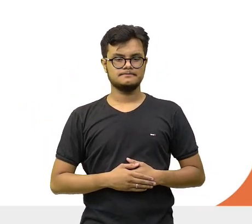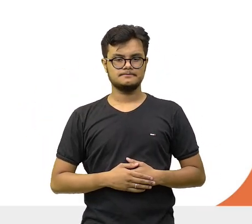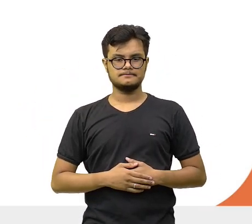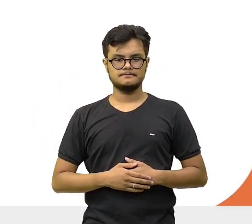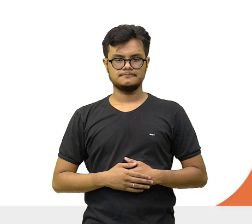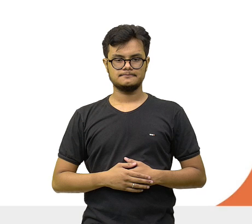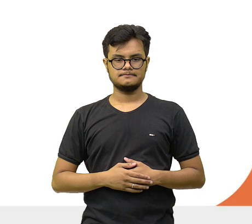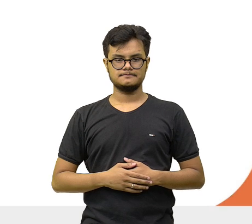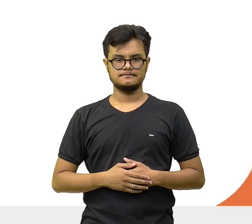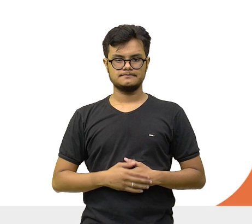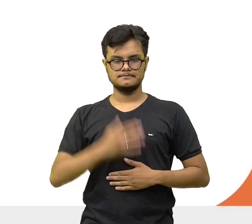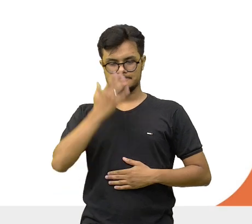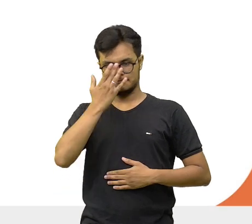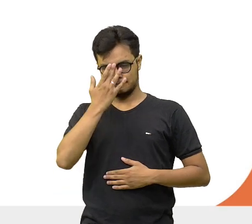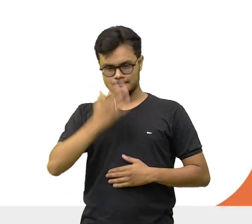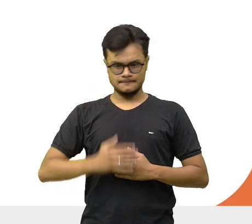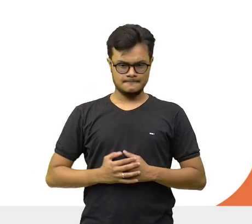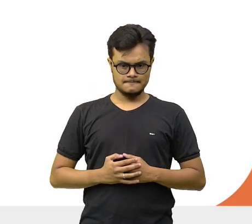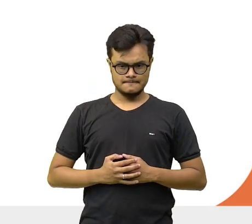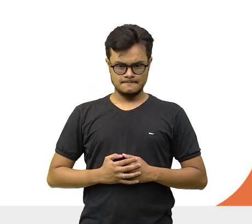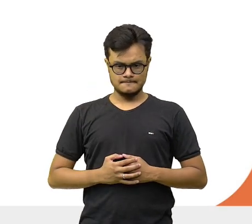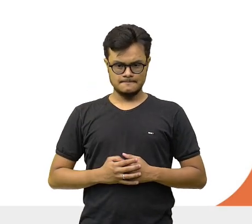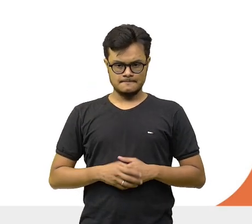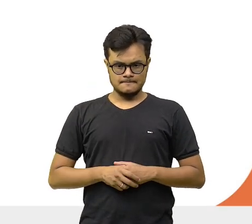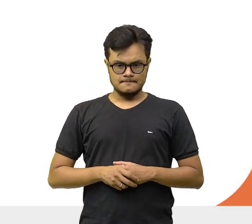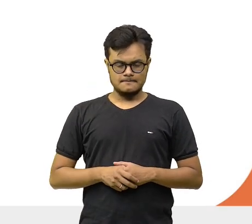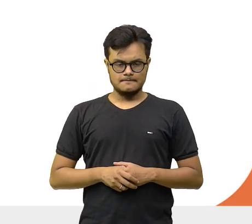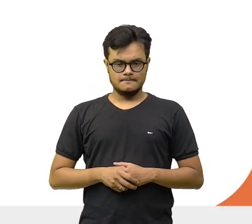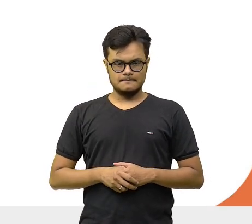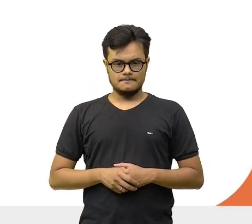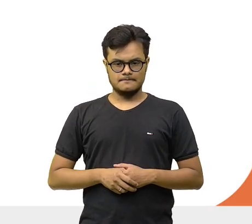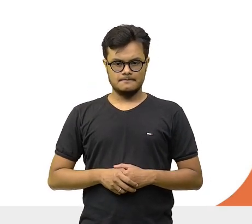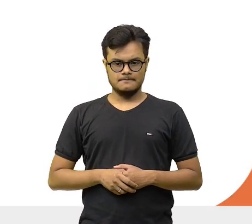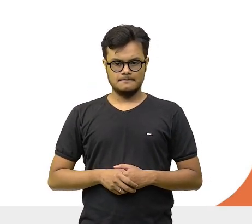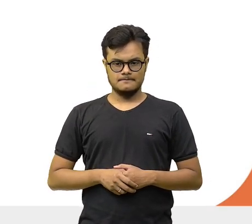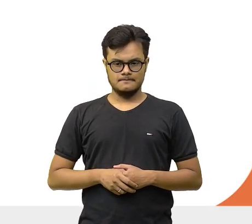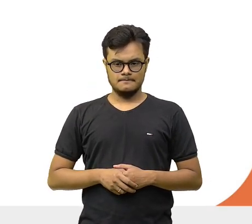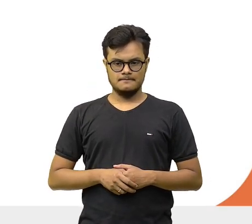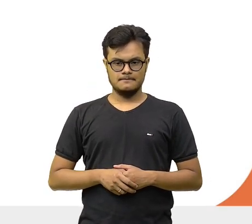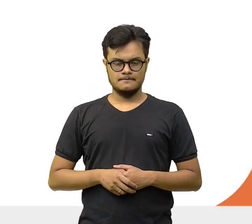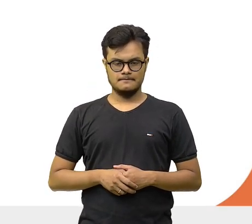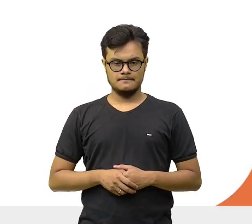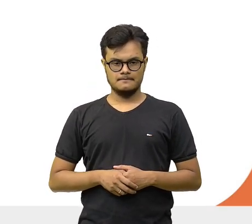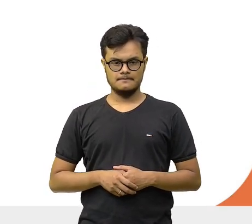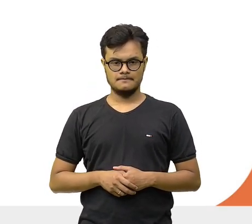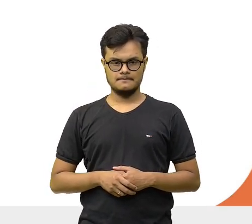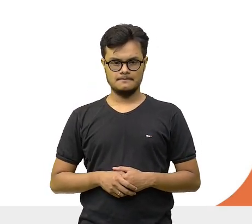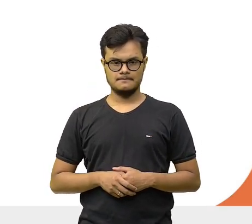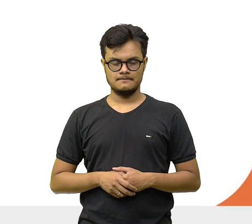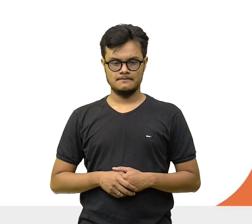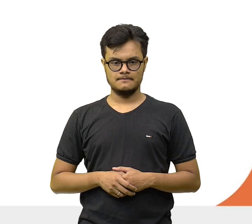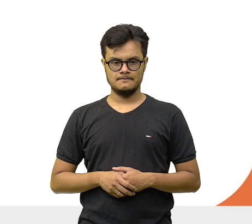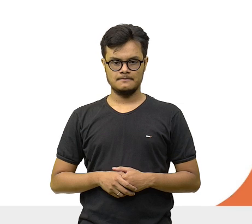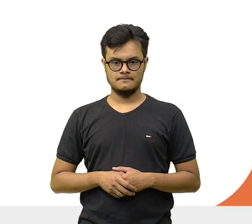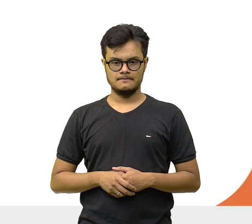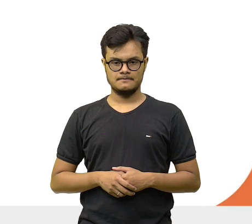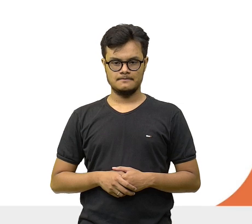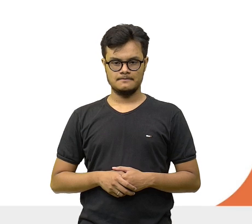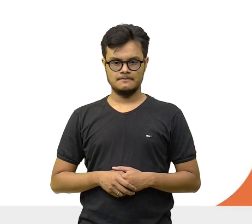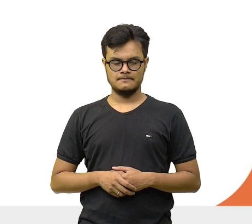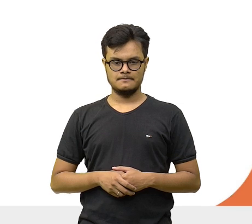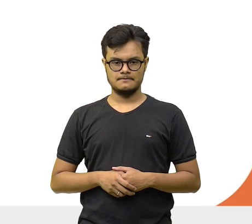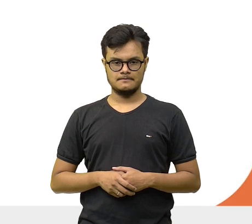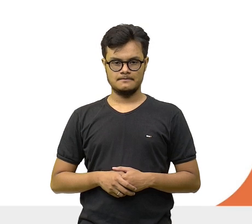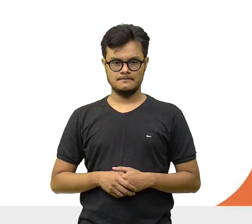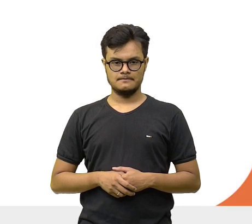dividido por energia total. E essa relação na nossa máquina térmica